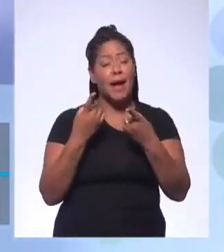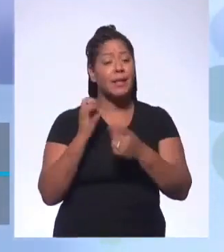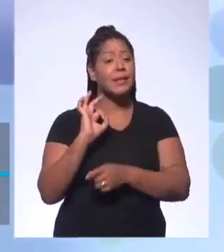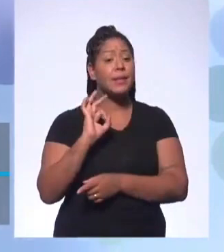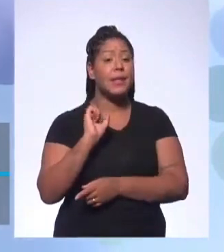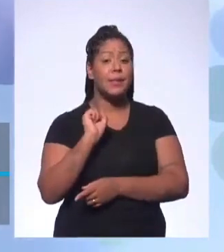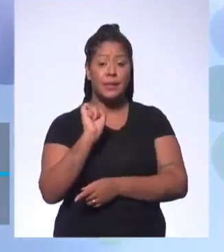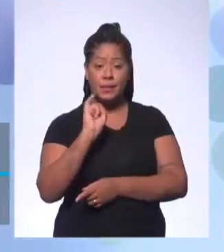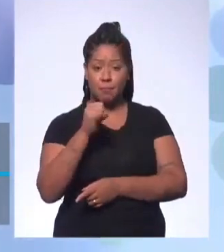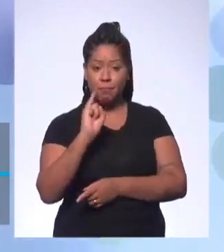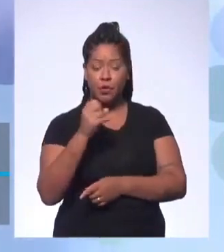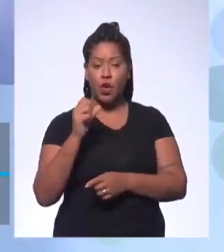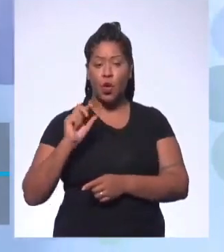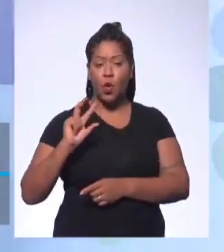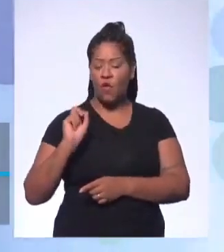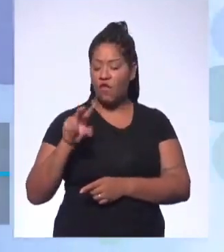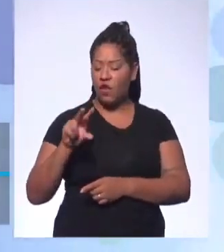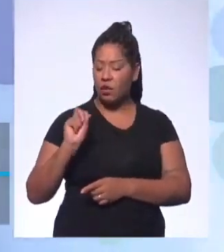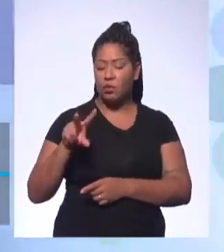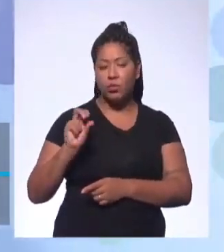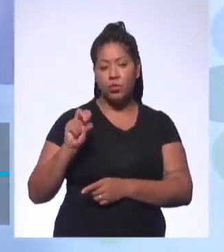É assim, o vírus,